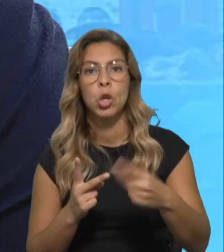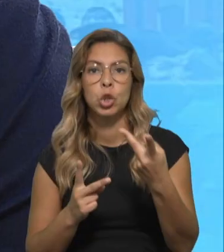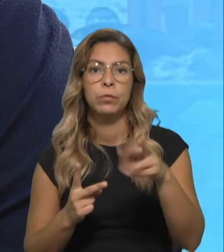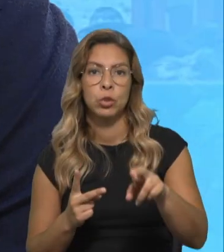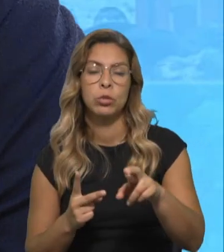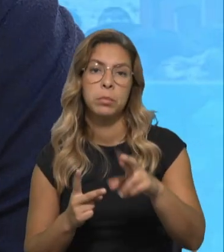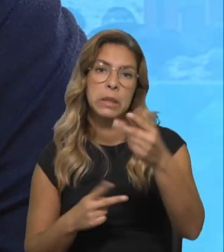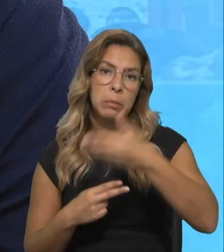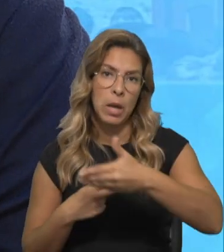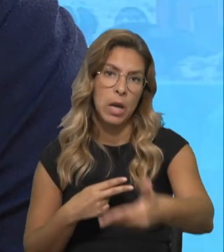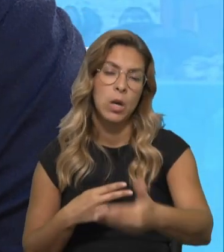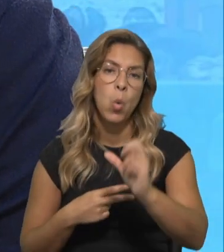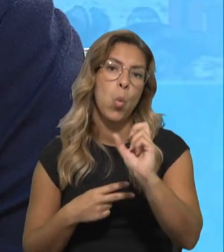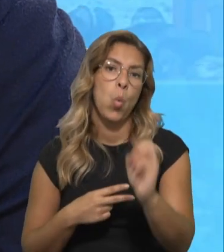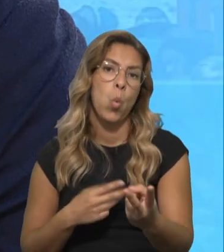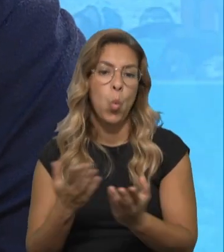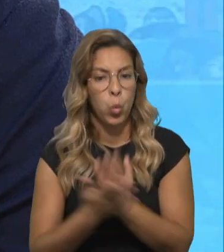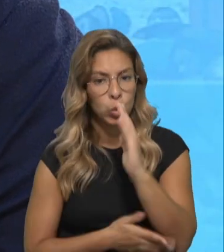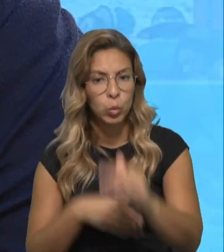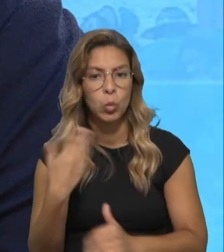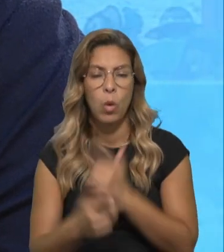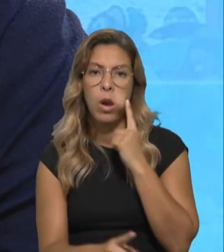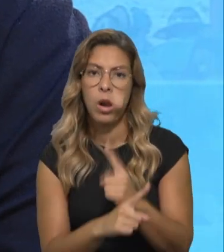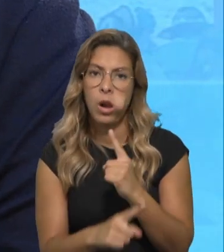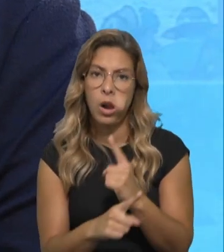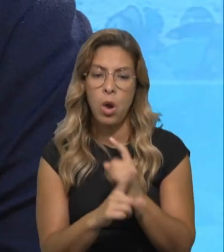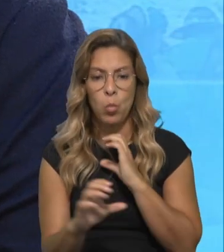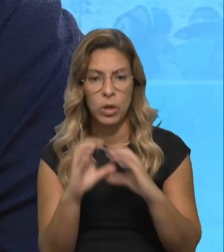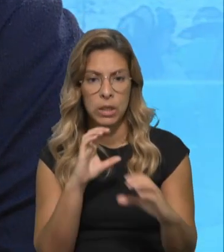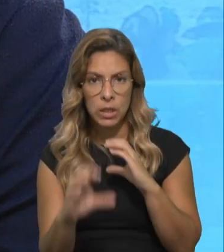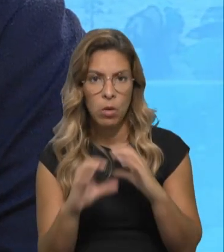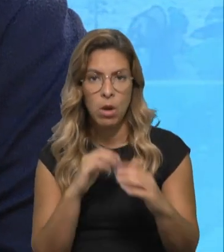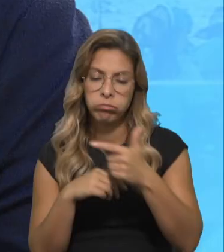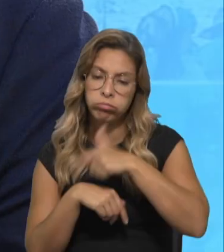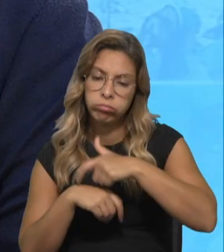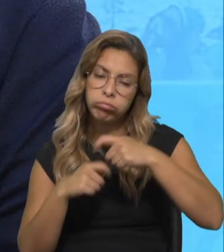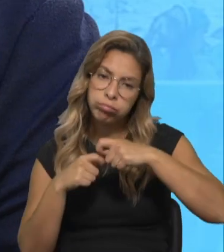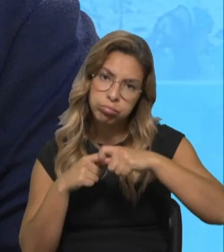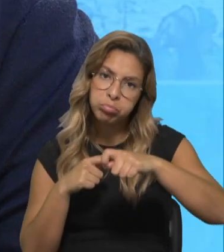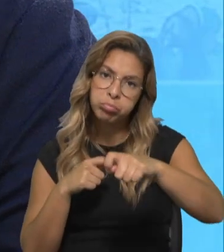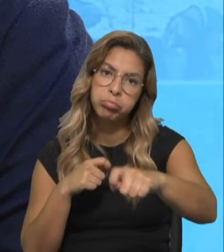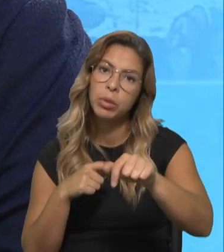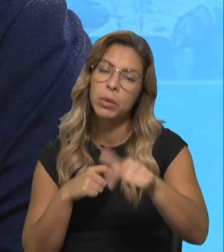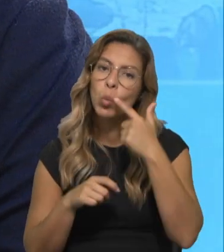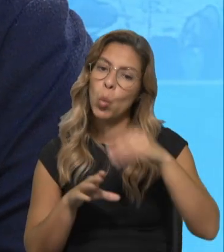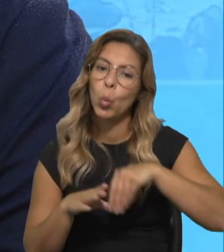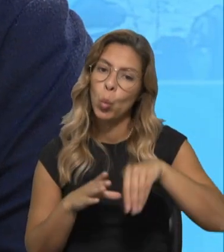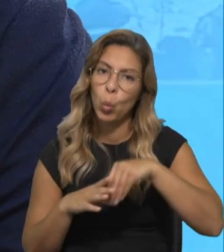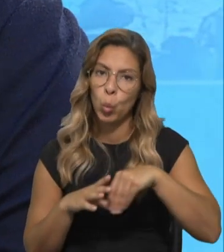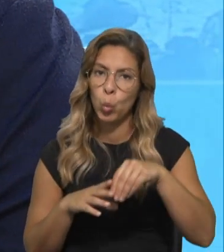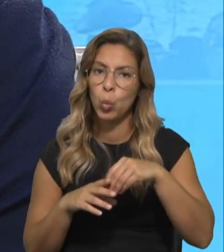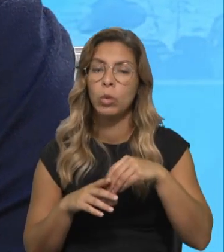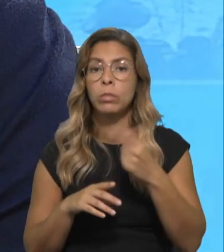houvesse um contínuo de evangelização e de comunicação ao longo, permanentemente, se calhar com conteúdos mais